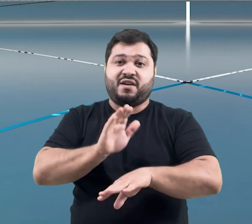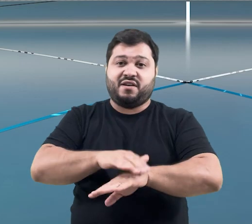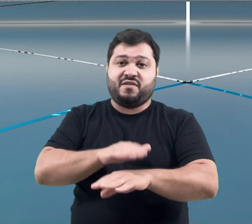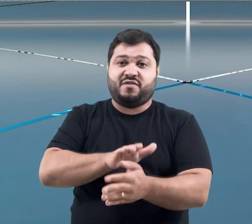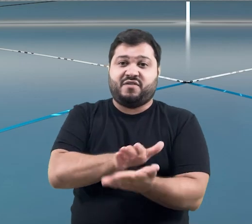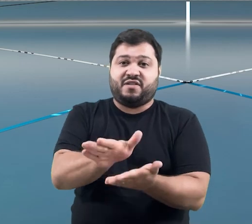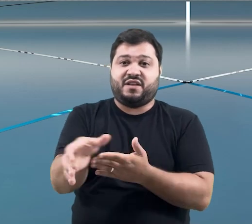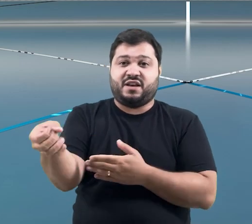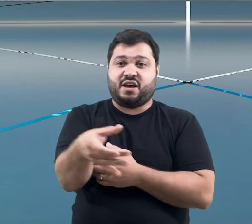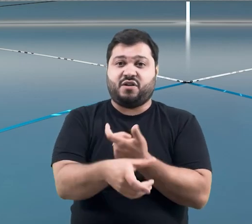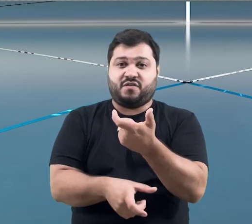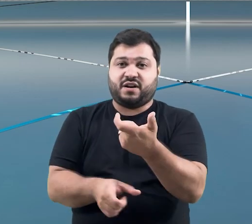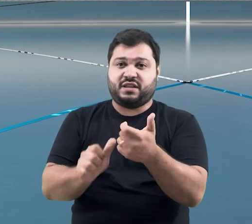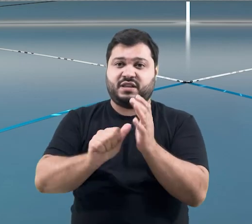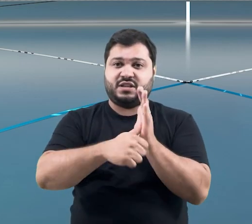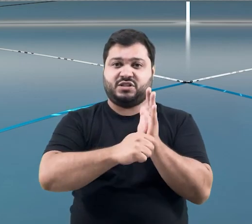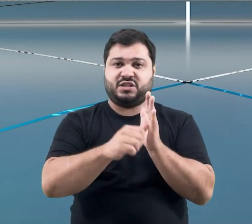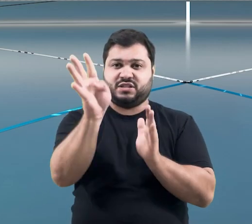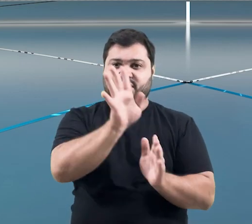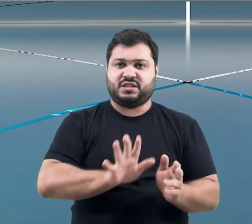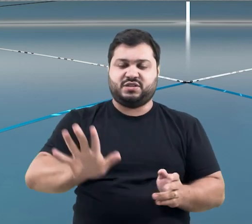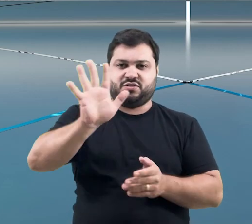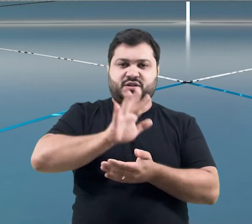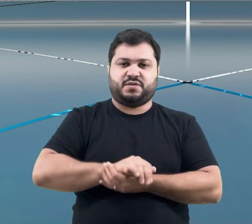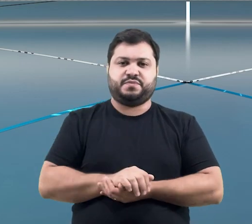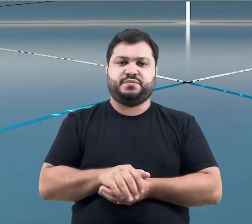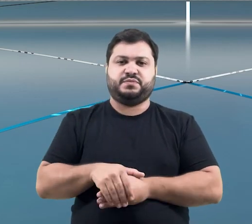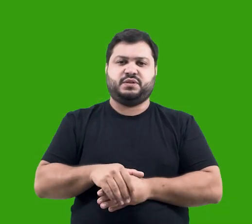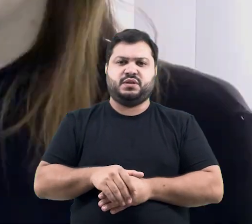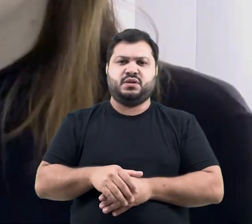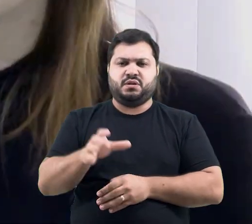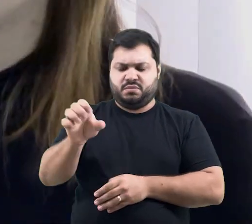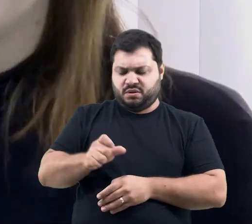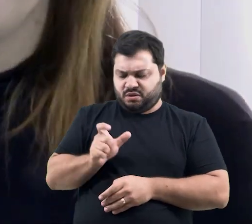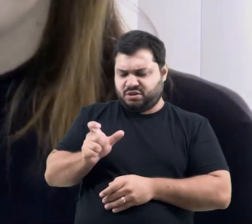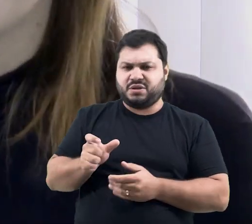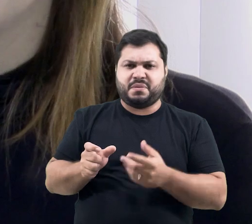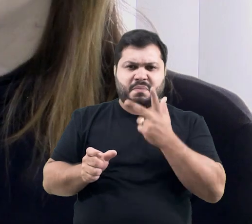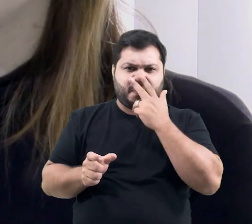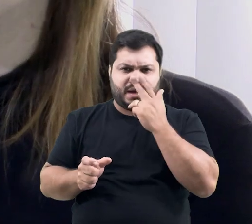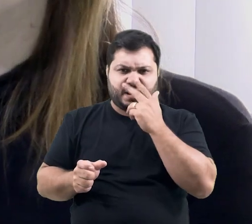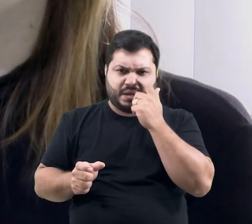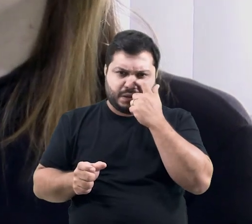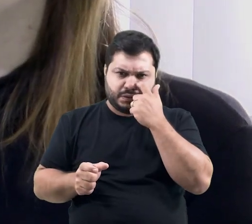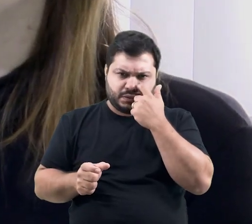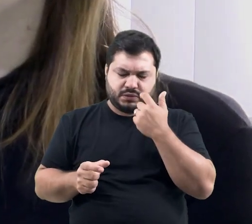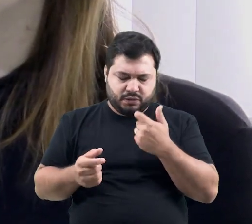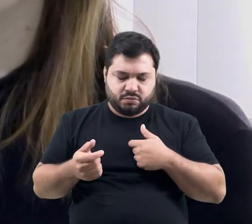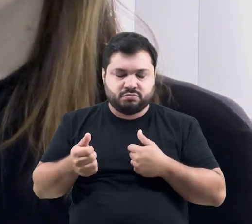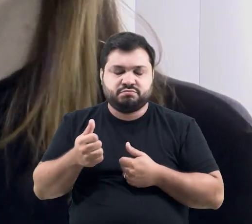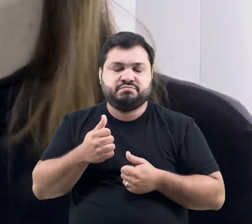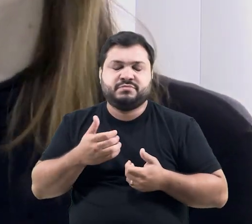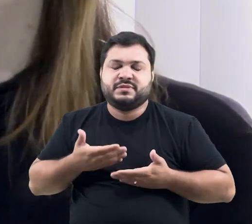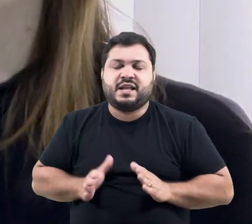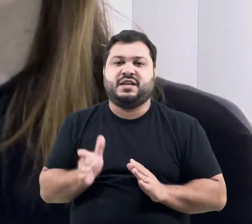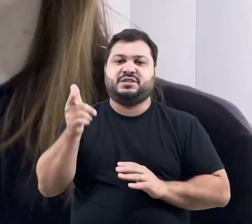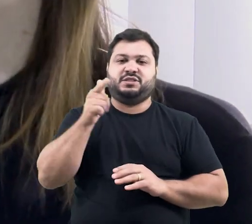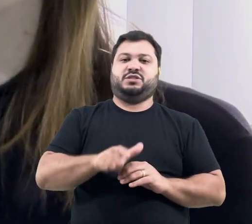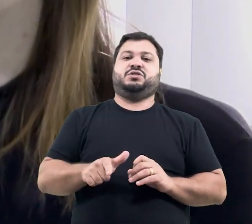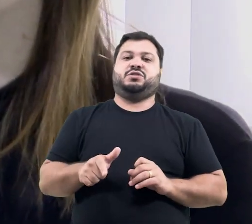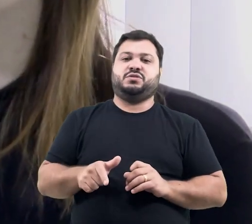será emitida a nova carteira de identidade nacional. Quando eu peguei minha identidade, foi tipo, eu